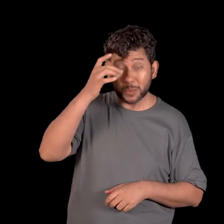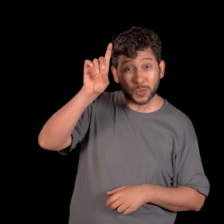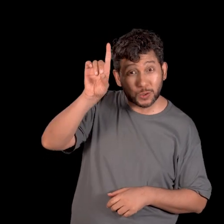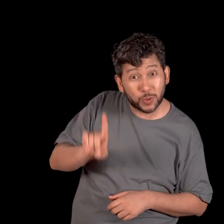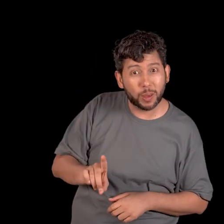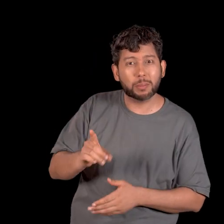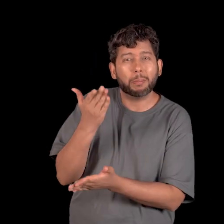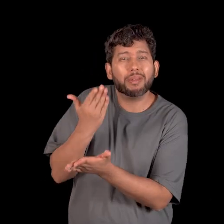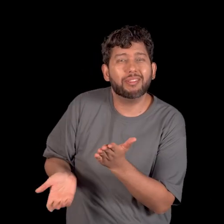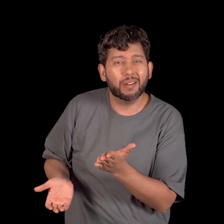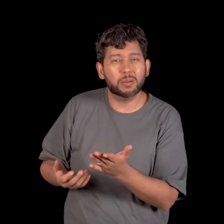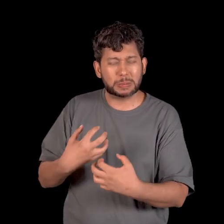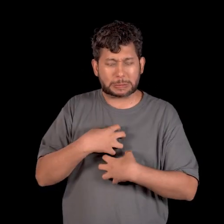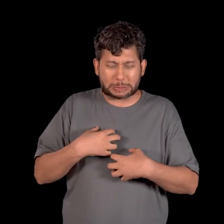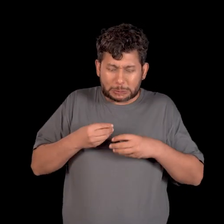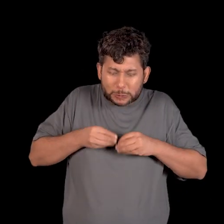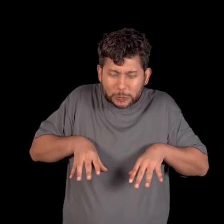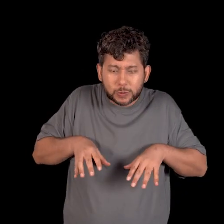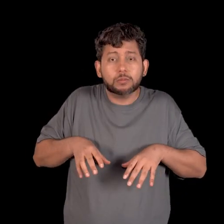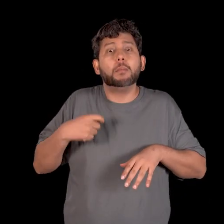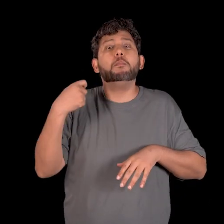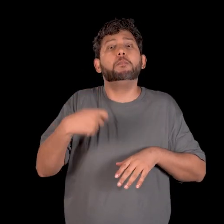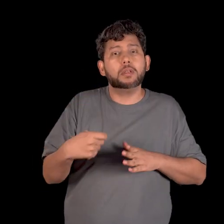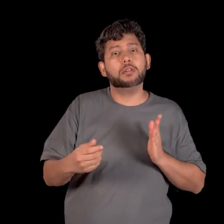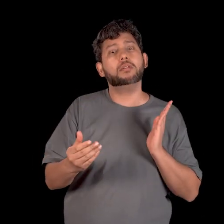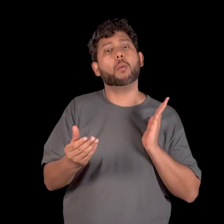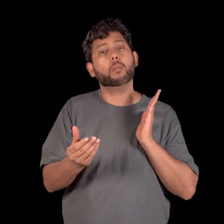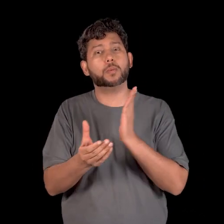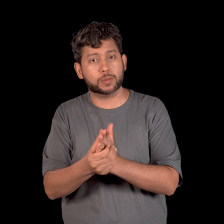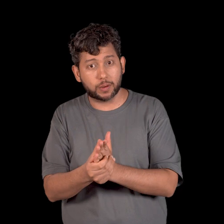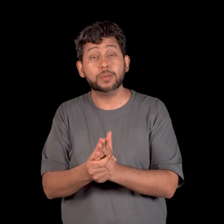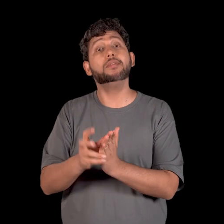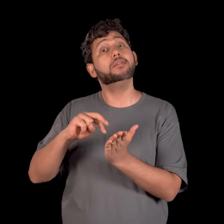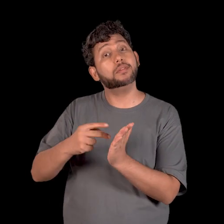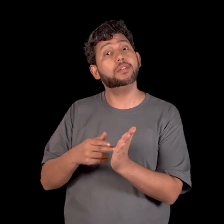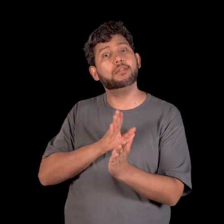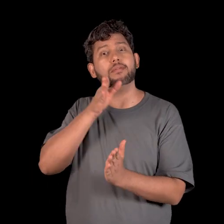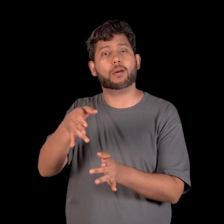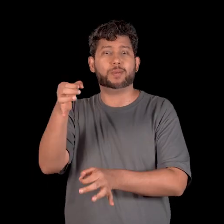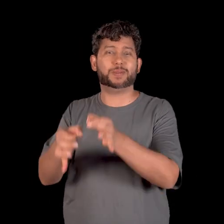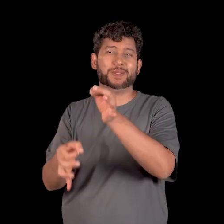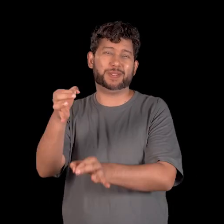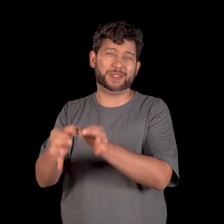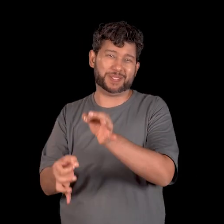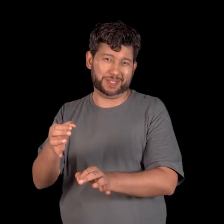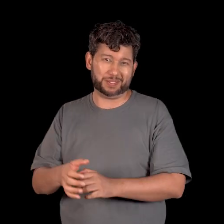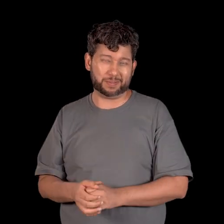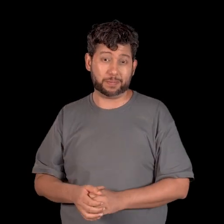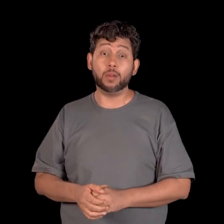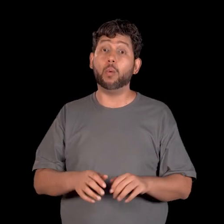mundo, quando um direito ou dever é lesado e alguém se sente prejudicado, é preciso acionar o poder judiciário para resolver a